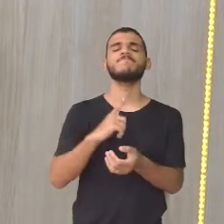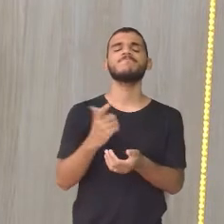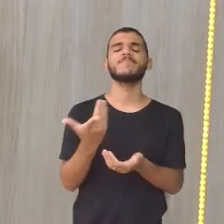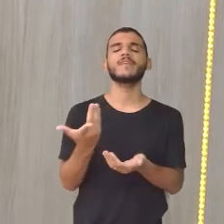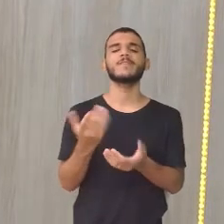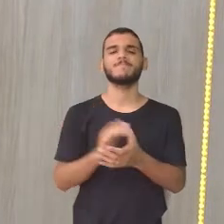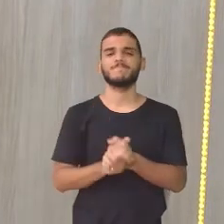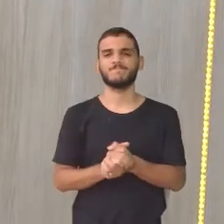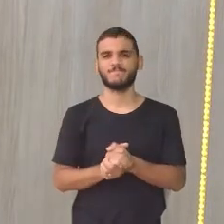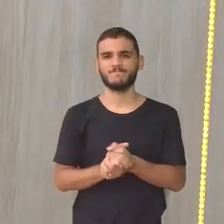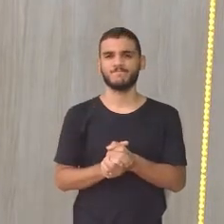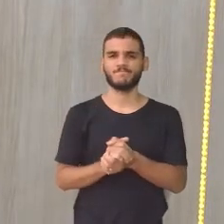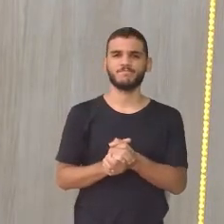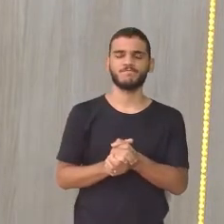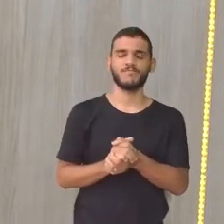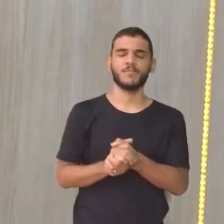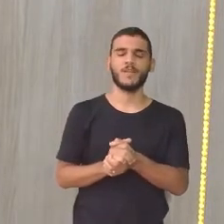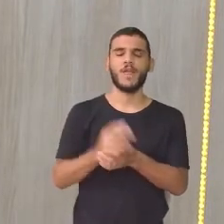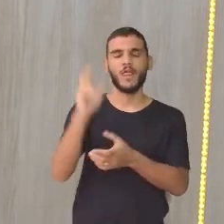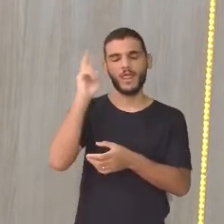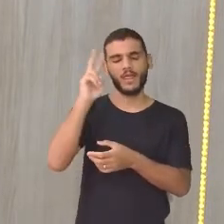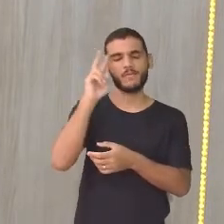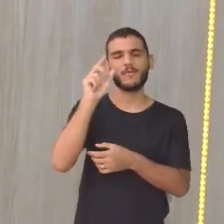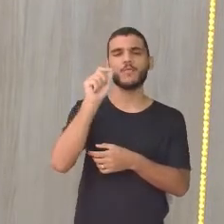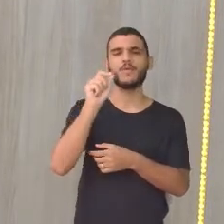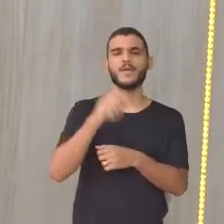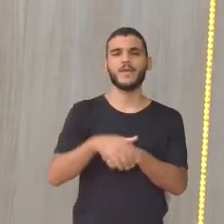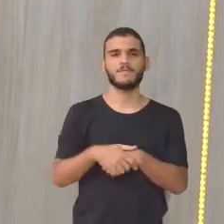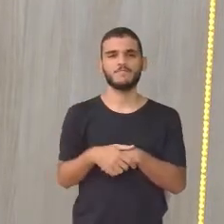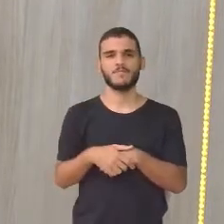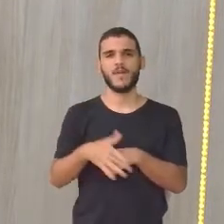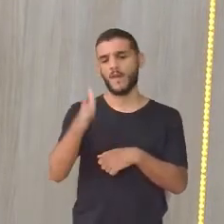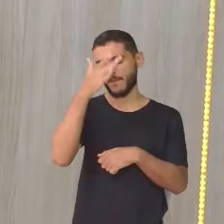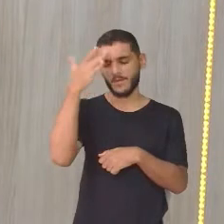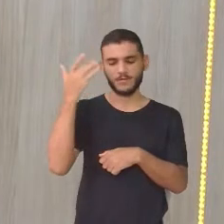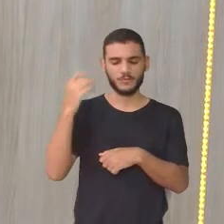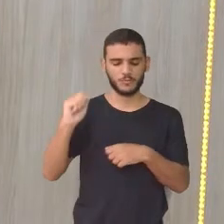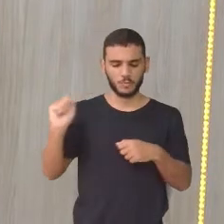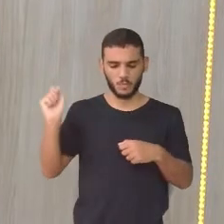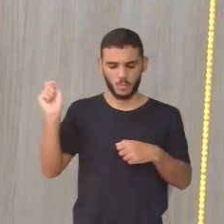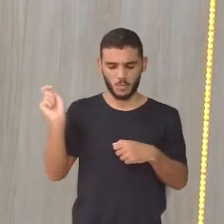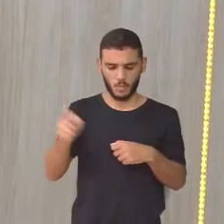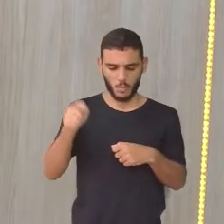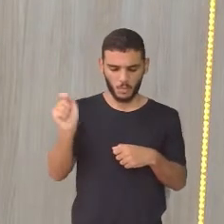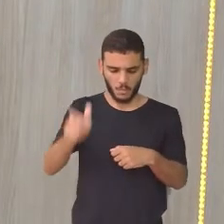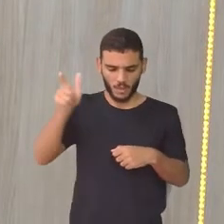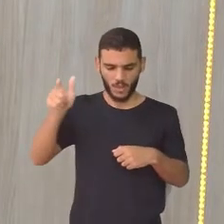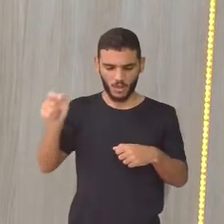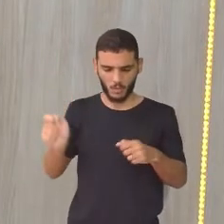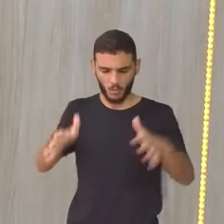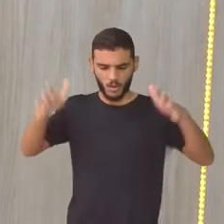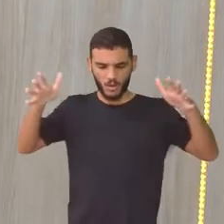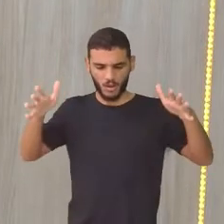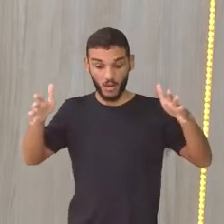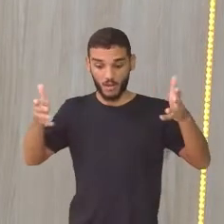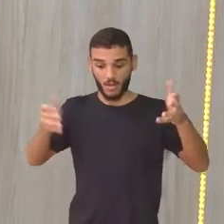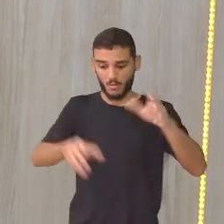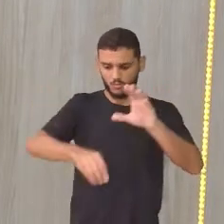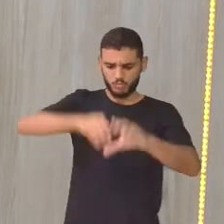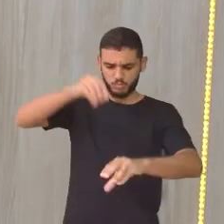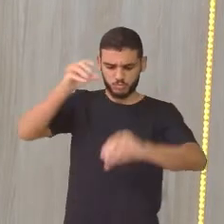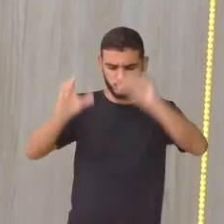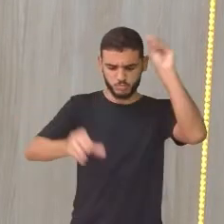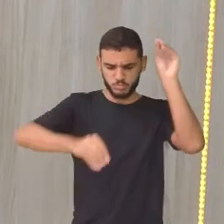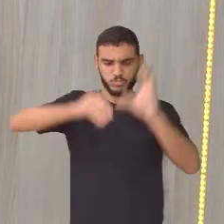dá a sensação, nos lembra o mágico, não é? Que vai puxando lá algumas coisas que você nem imagina, não é? E